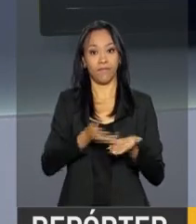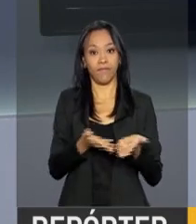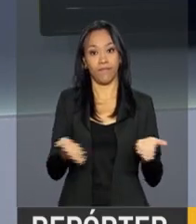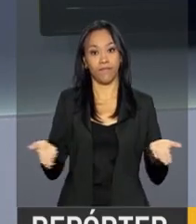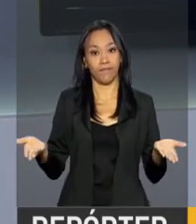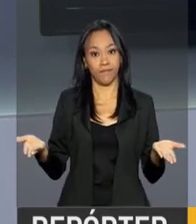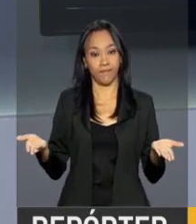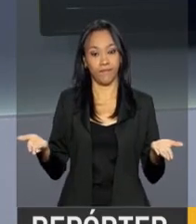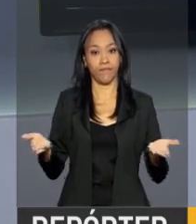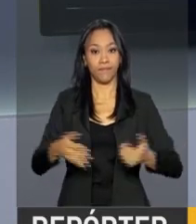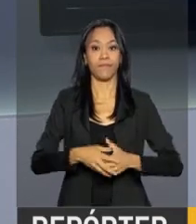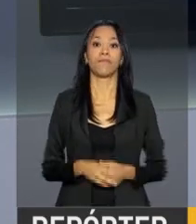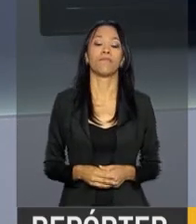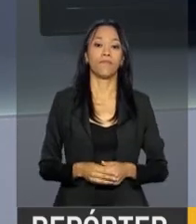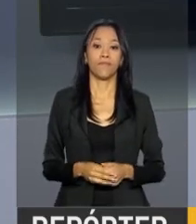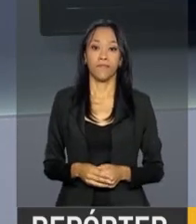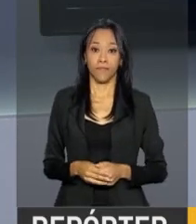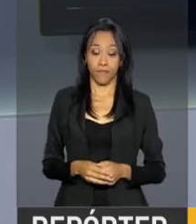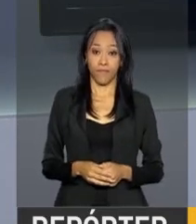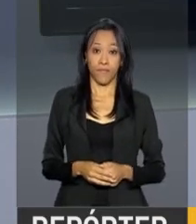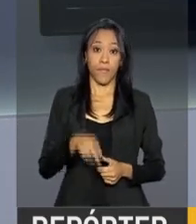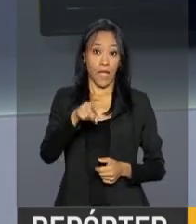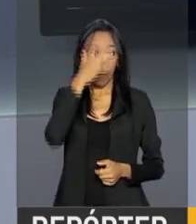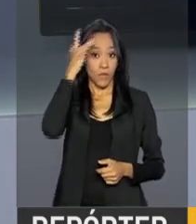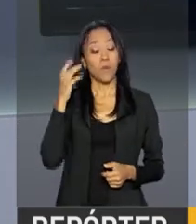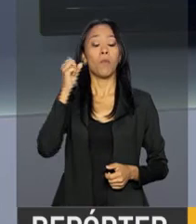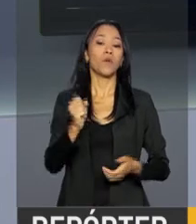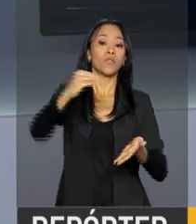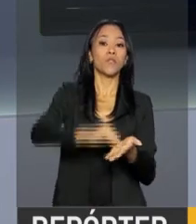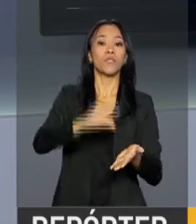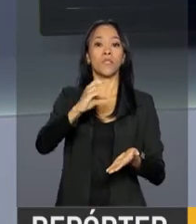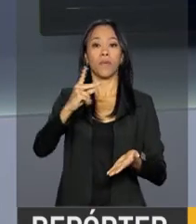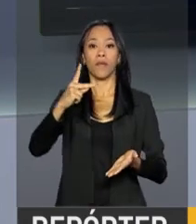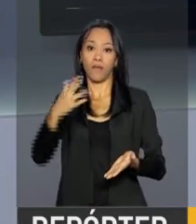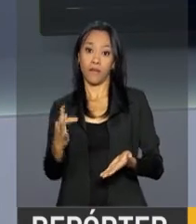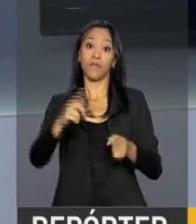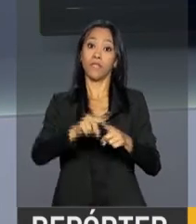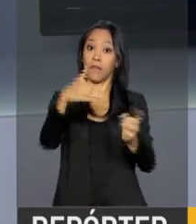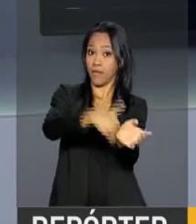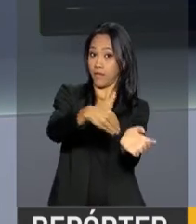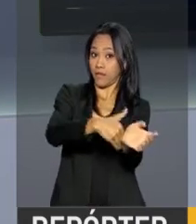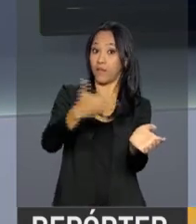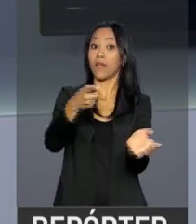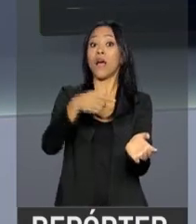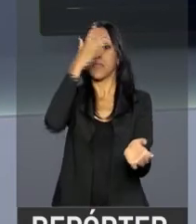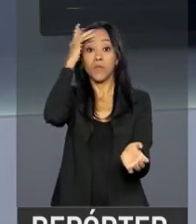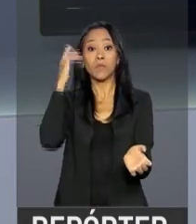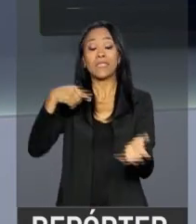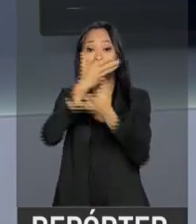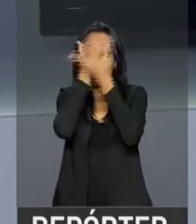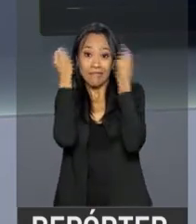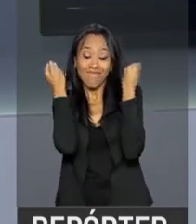enem.inep.gov.br barra participante o candidato deve informar o cpf ea senha cadastrada na inscrição para aqueles que esqueceram